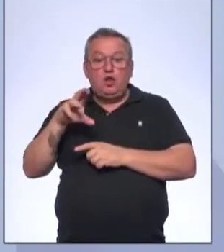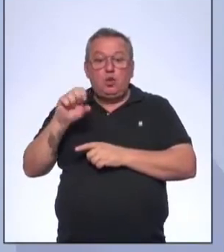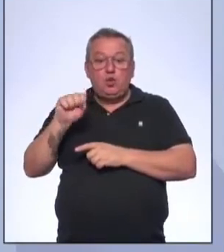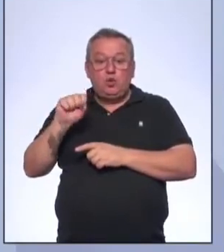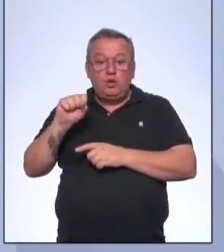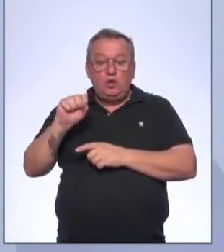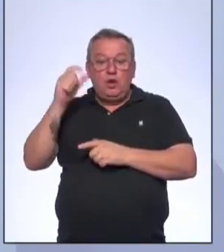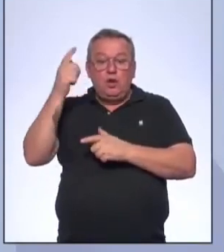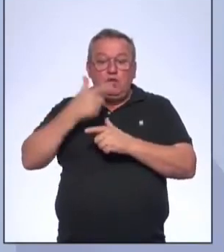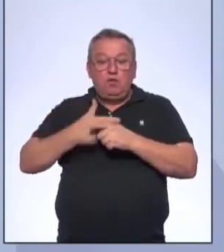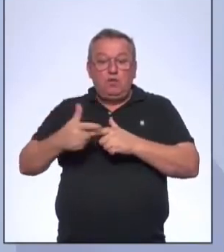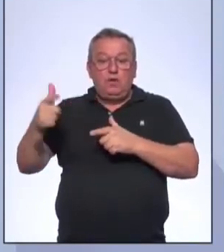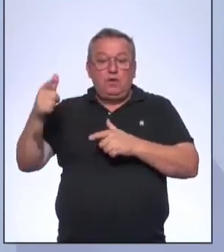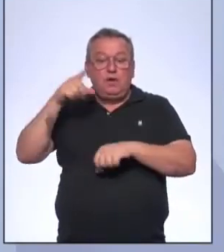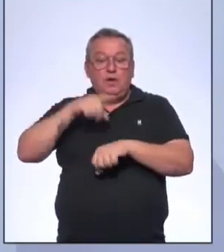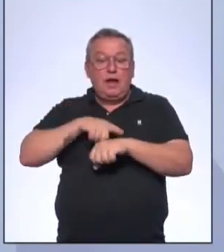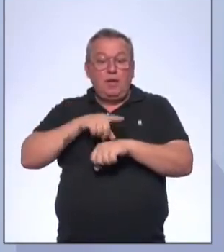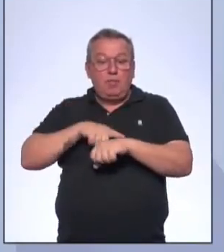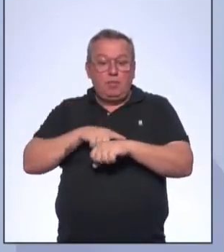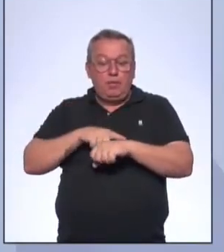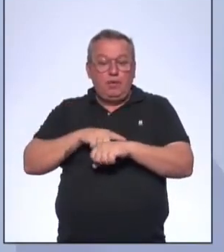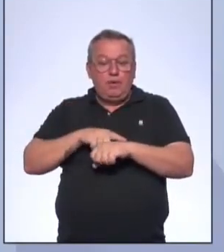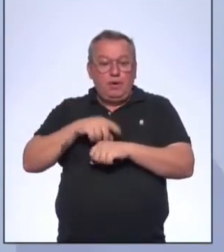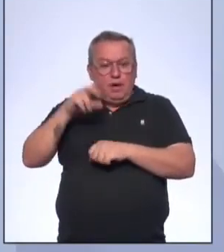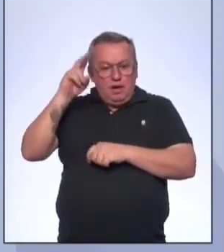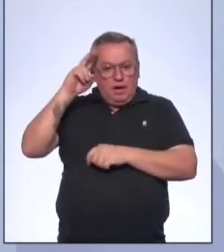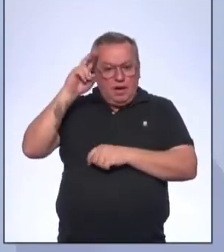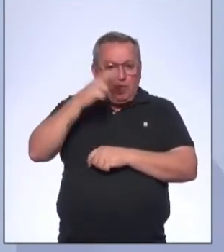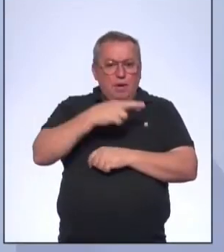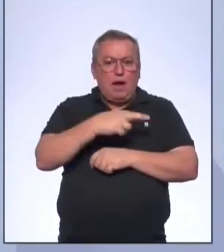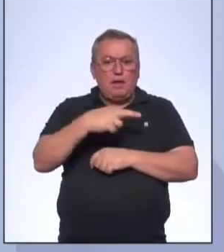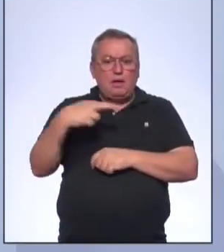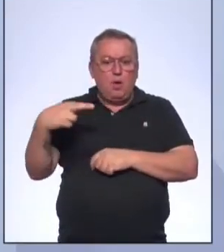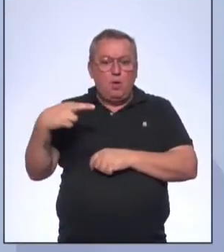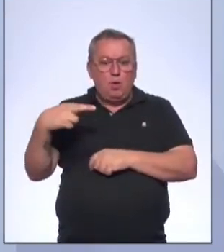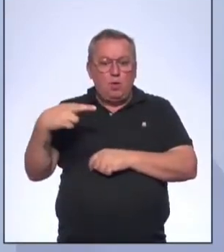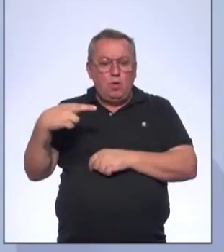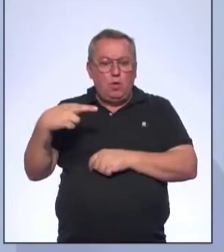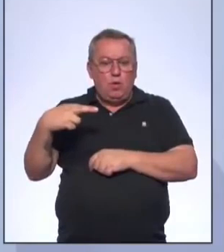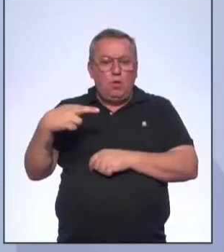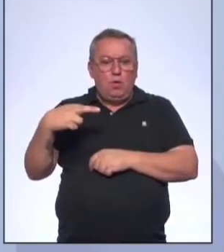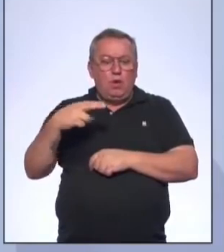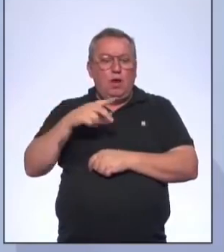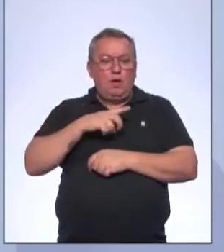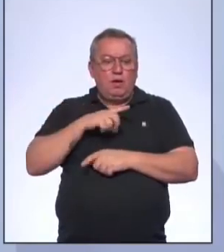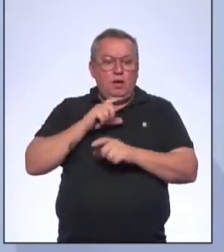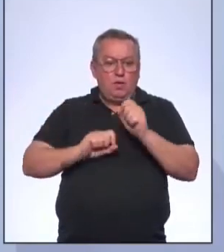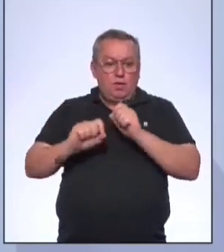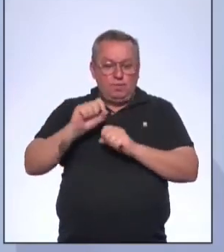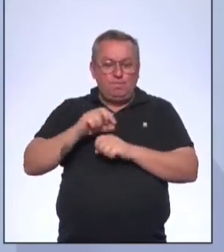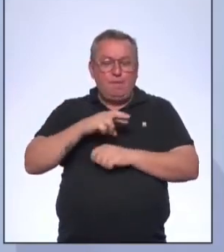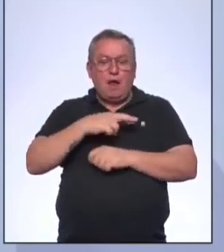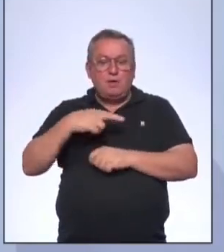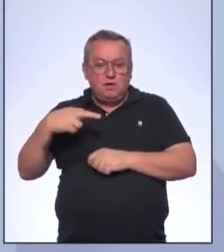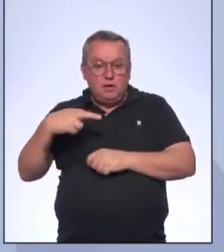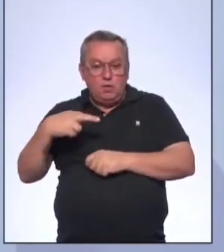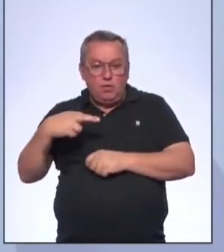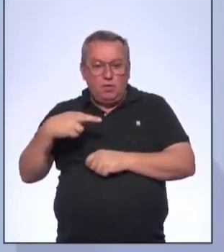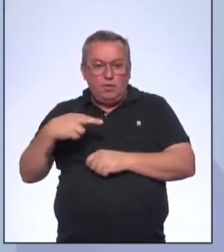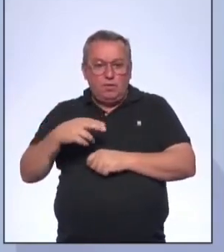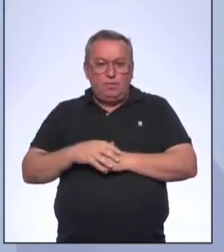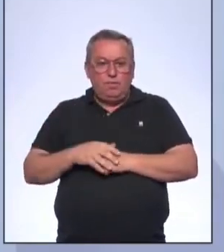litros dividido pelo tempo. Razão, né? Lembra lá no comecinho da aula que a gente definiu razão? Então, aqui nós temos a razão.